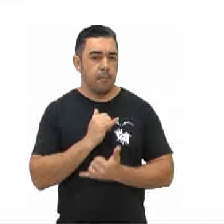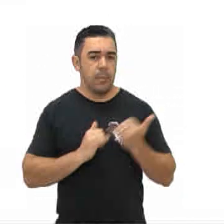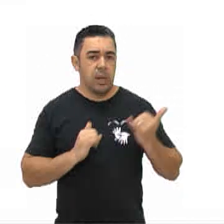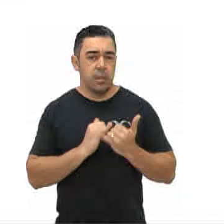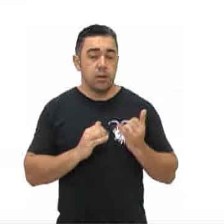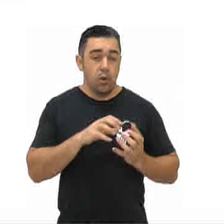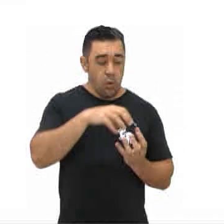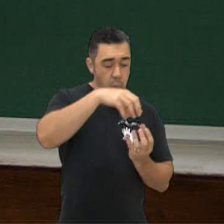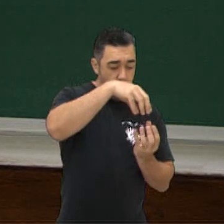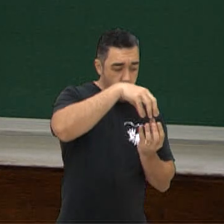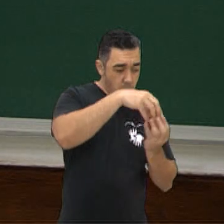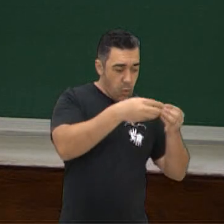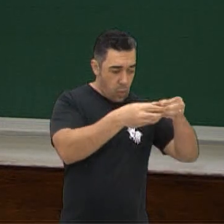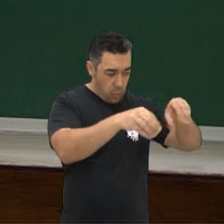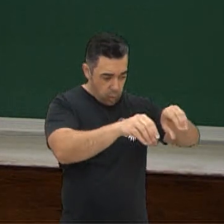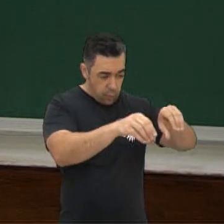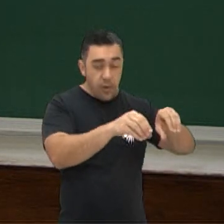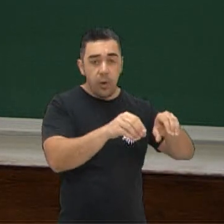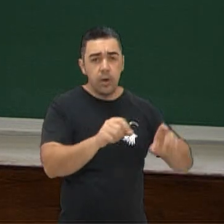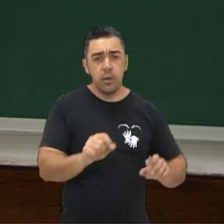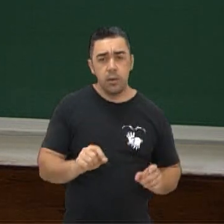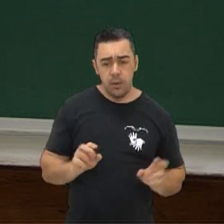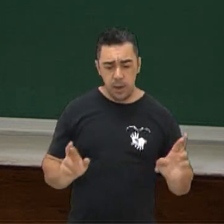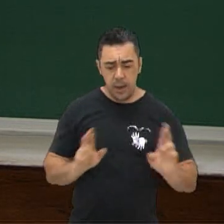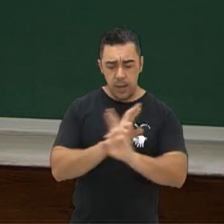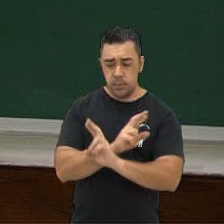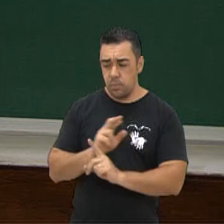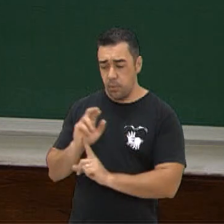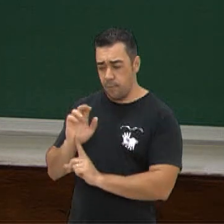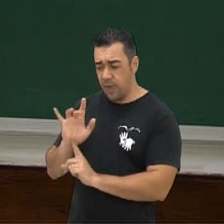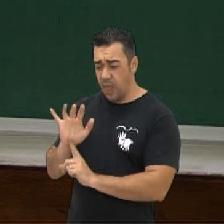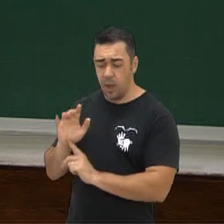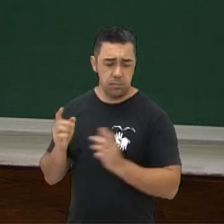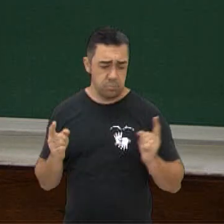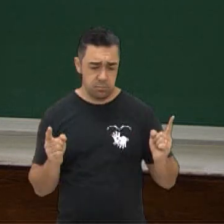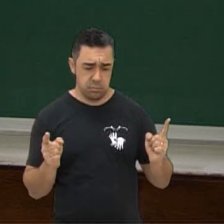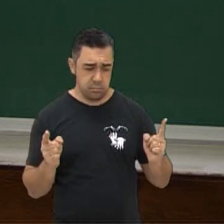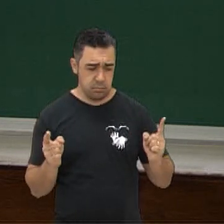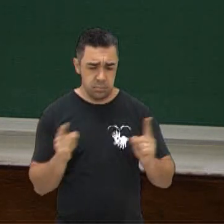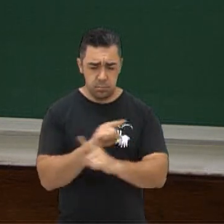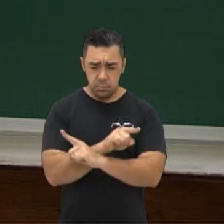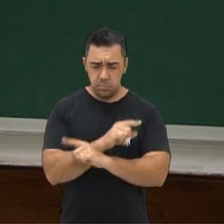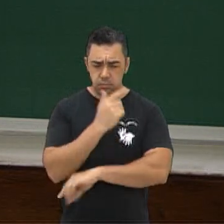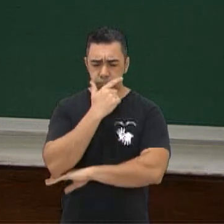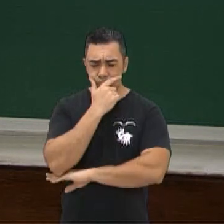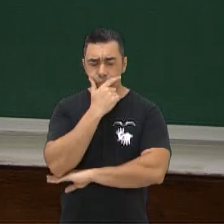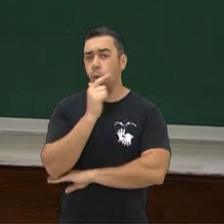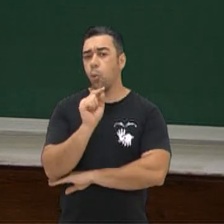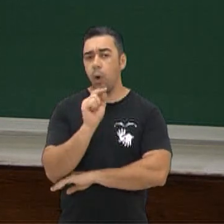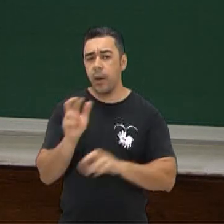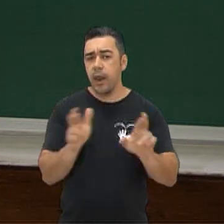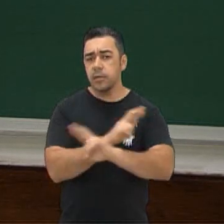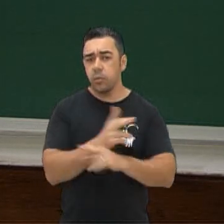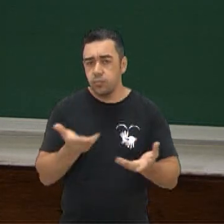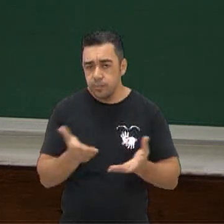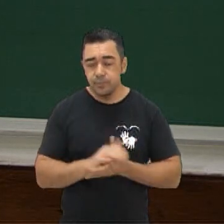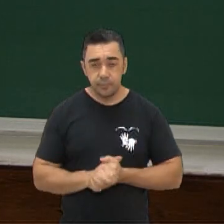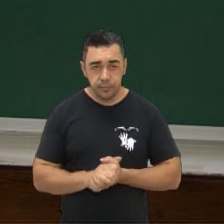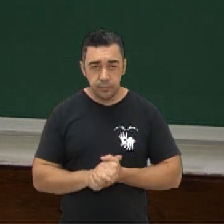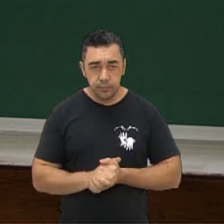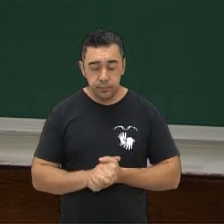o ovo e a vela? Há uma aproximação semântica entre estes 2 substantivos, né?